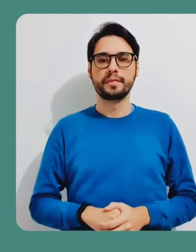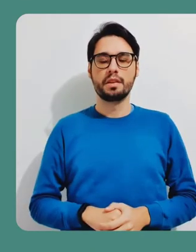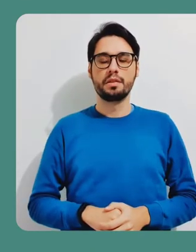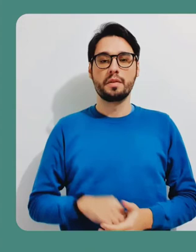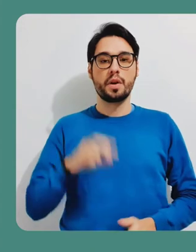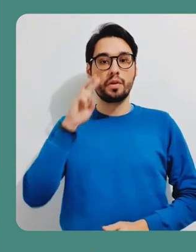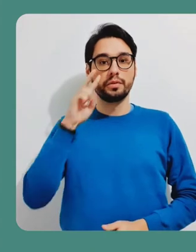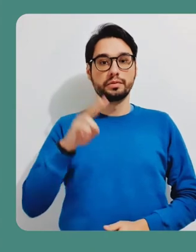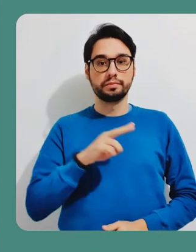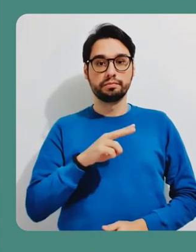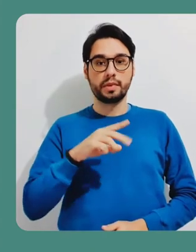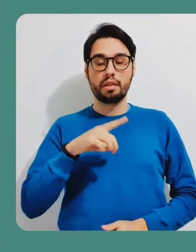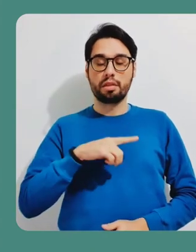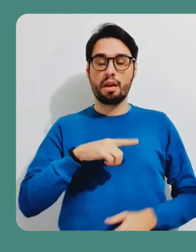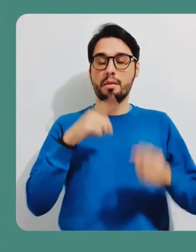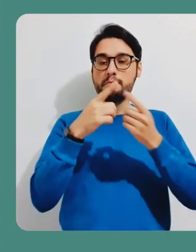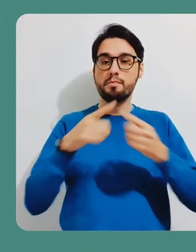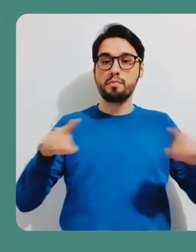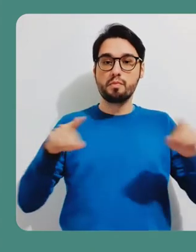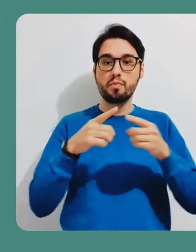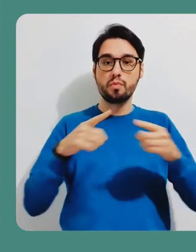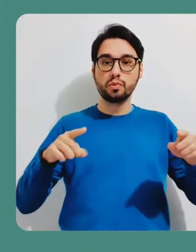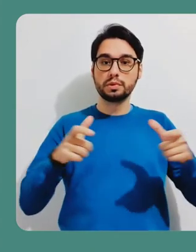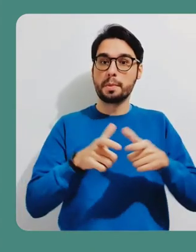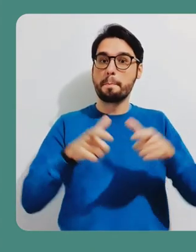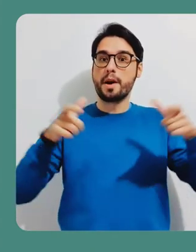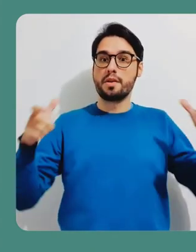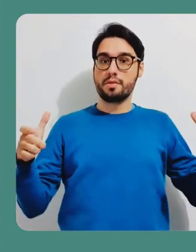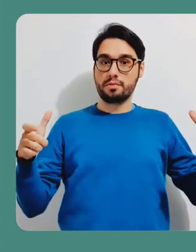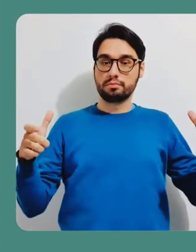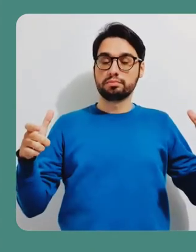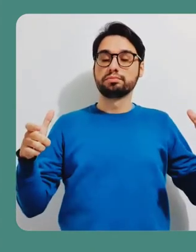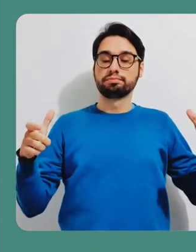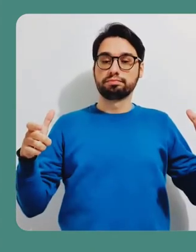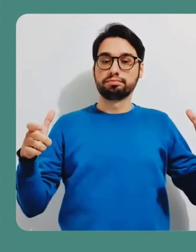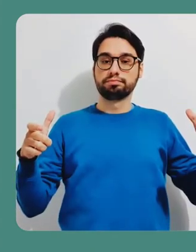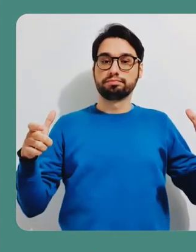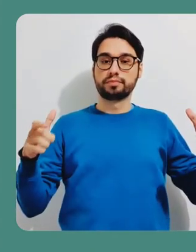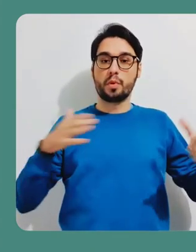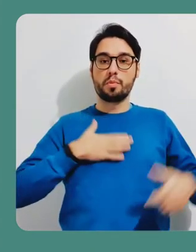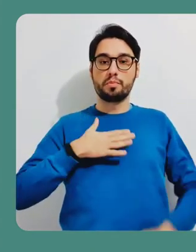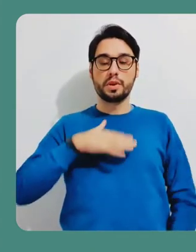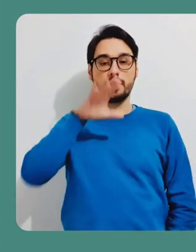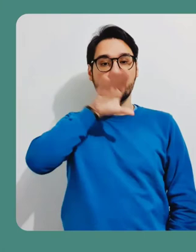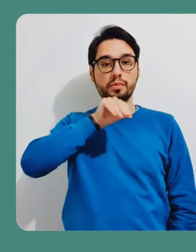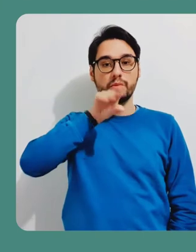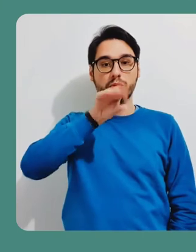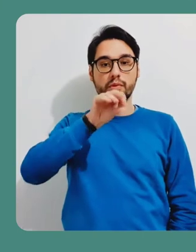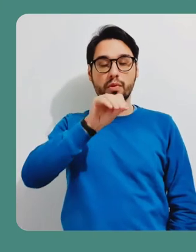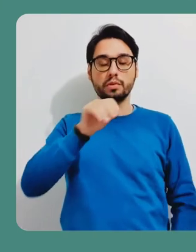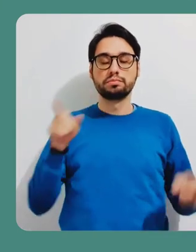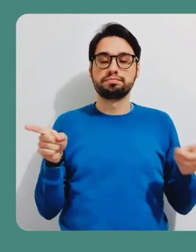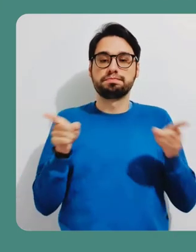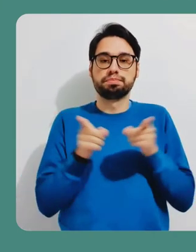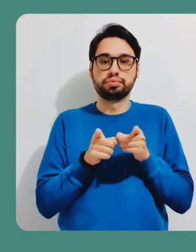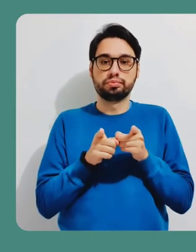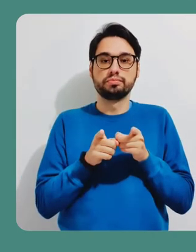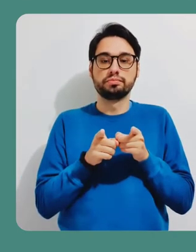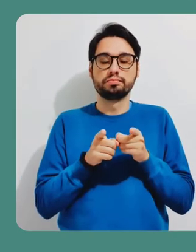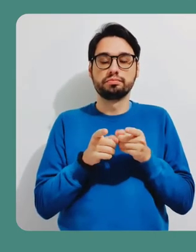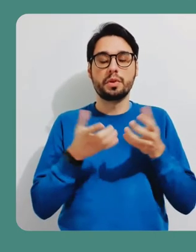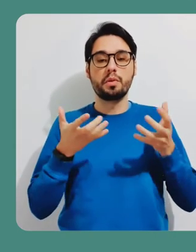e naturalmente a música que eu tenho é bem maior do que o áudio que eu gravei bom então eu vou